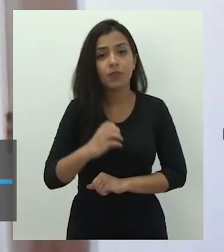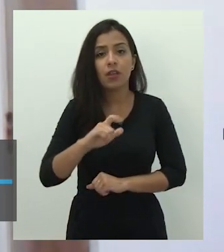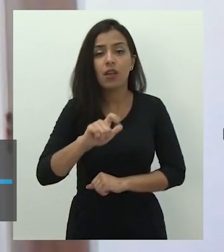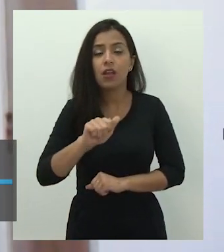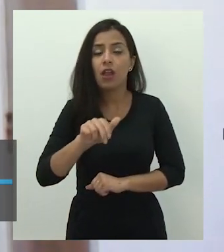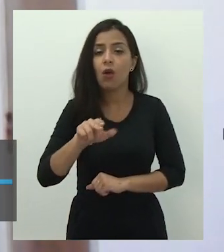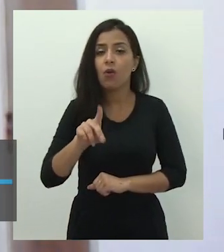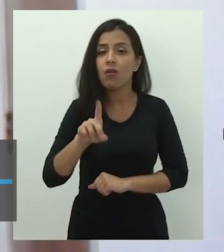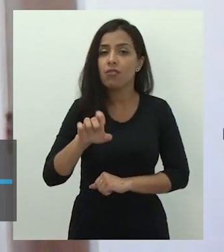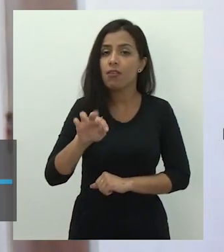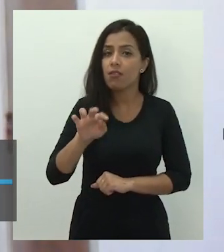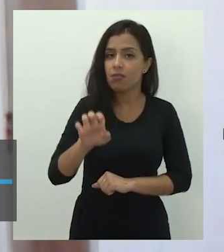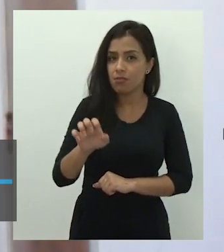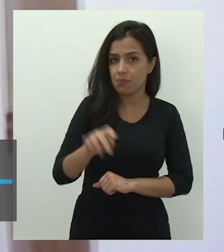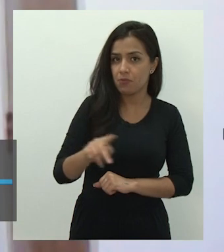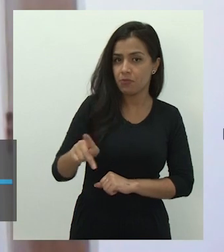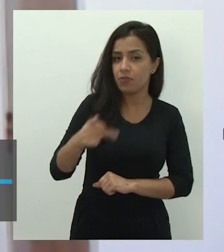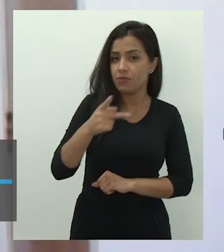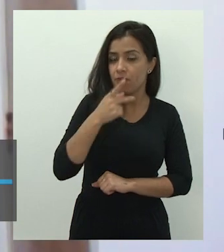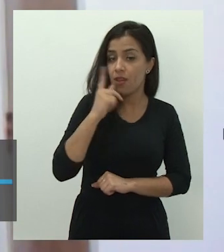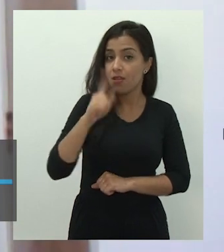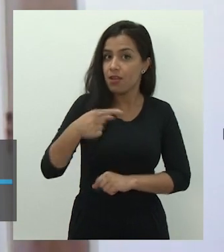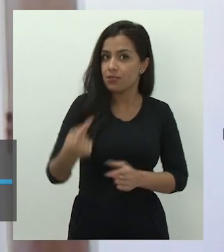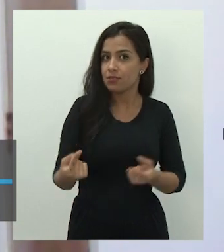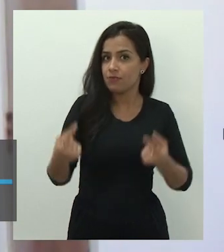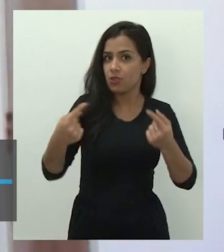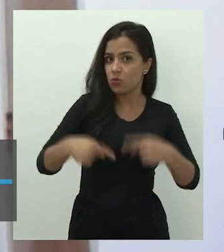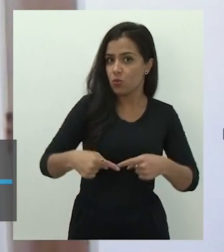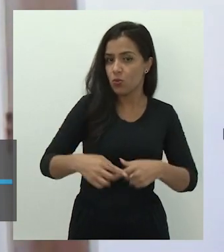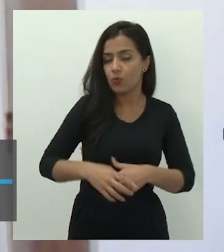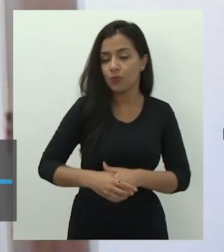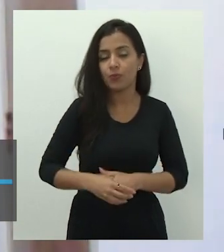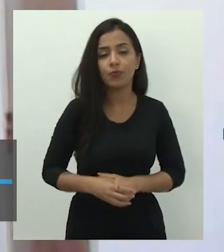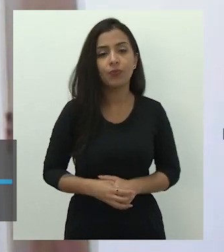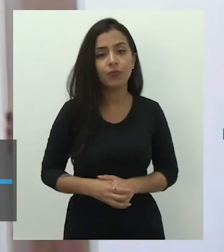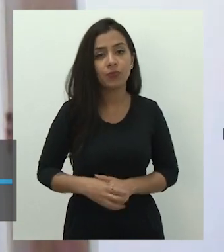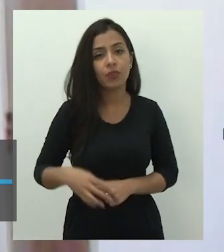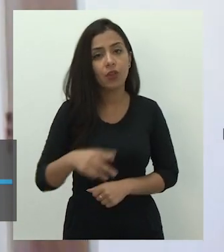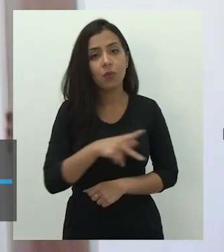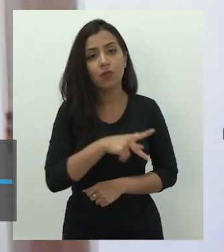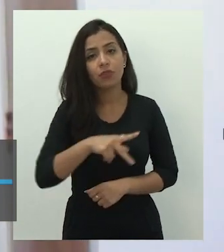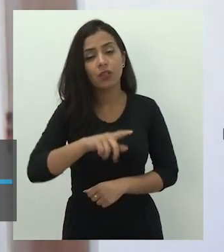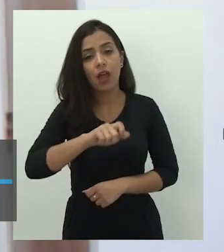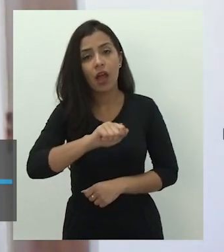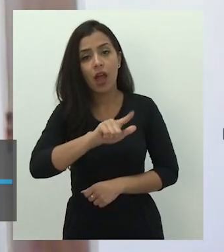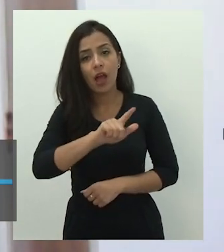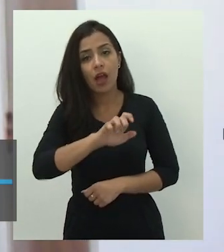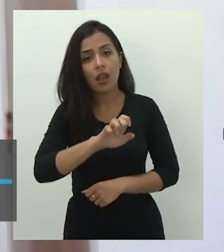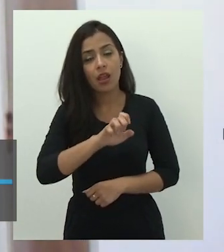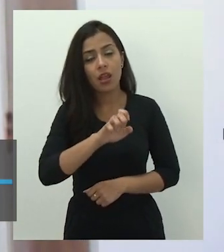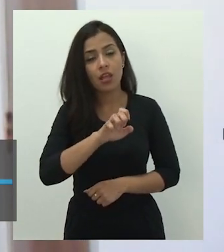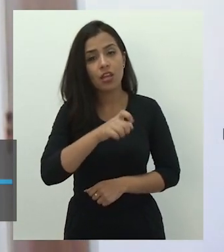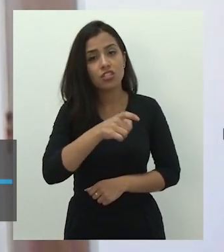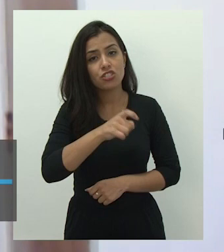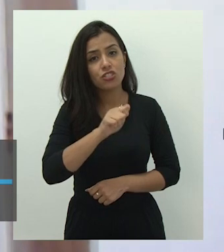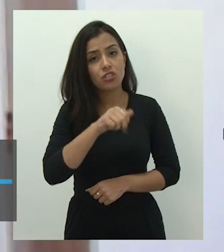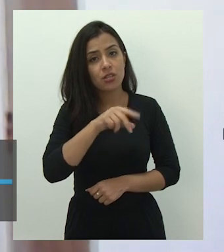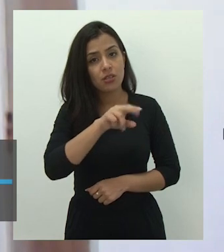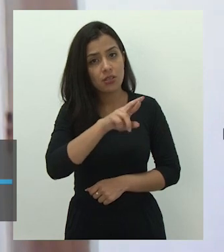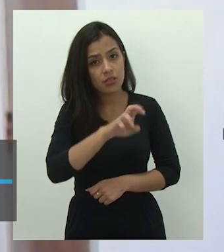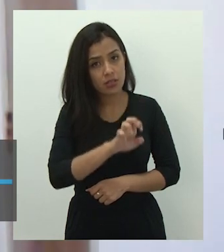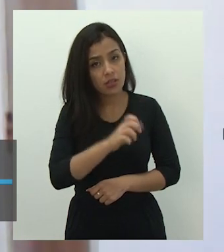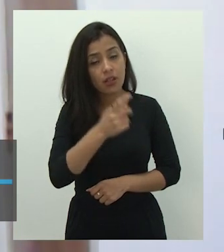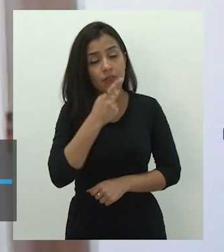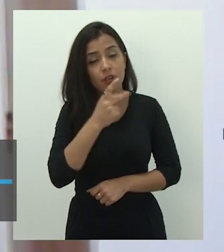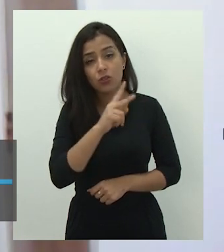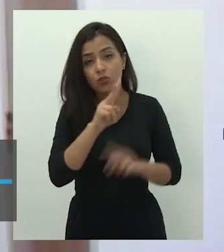desafiador, usar números e operações. Professora Alexandre fala sobre a